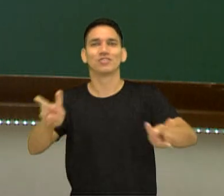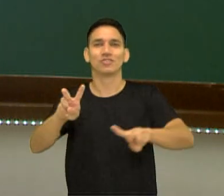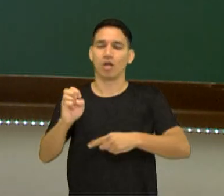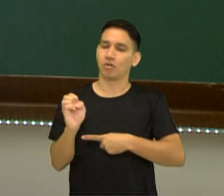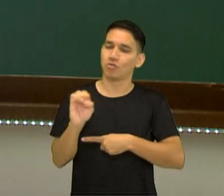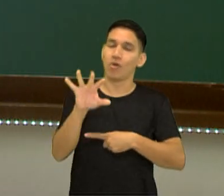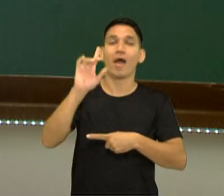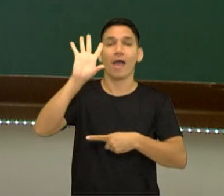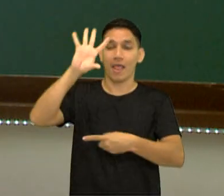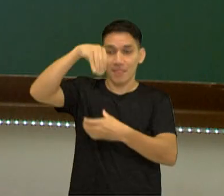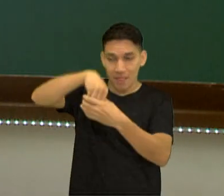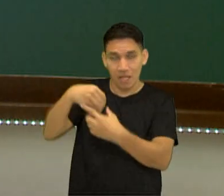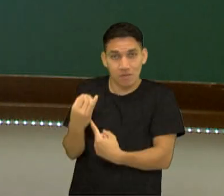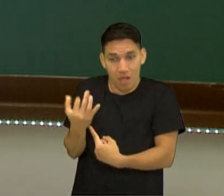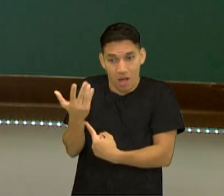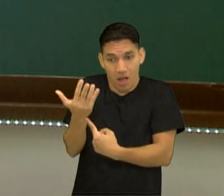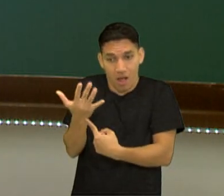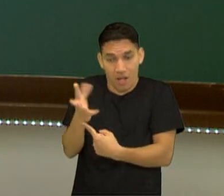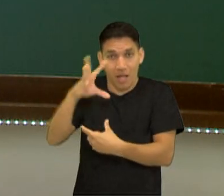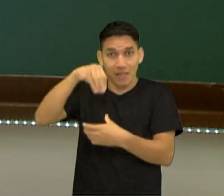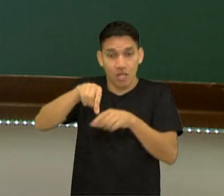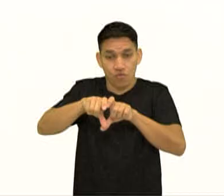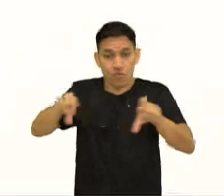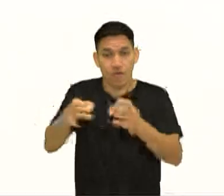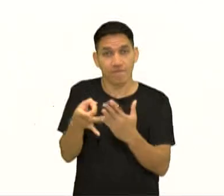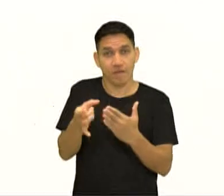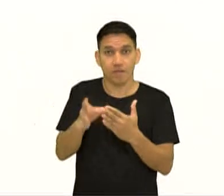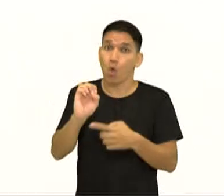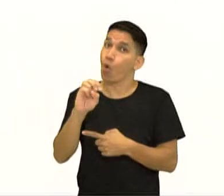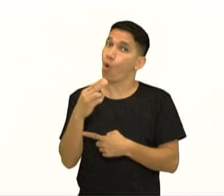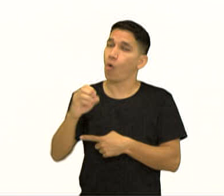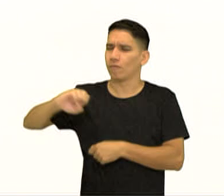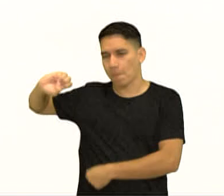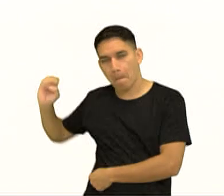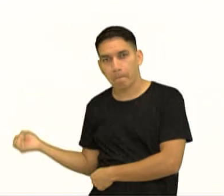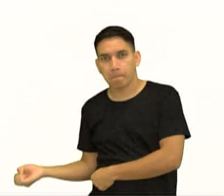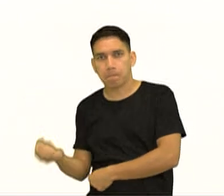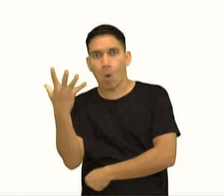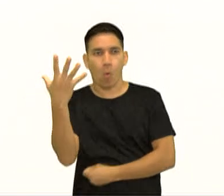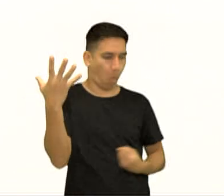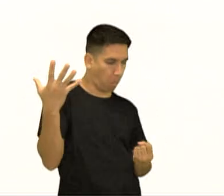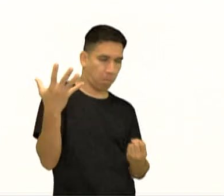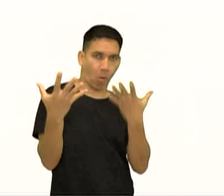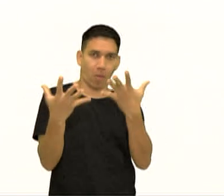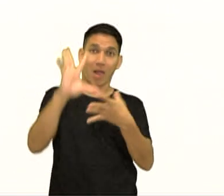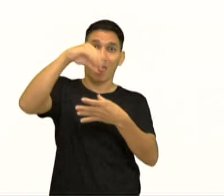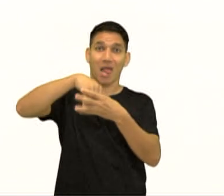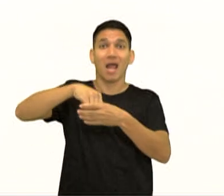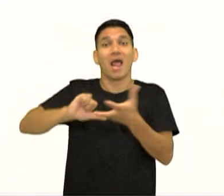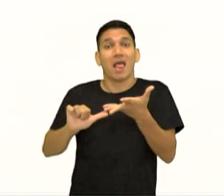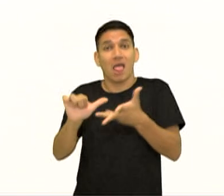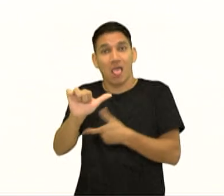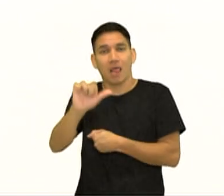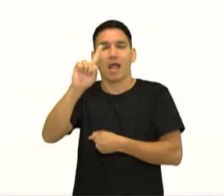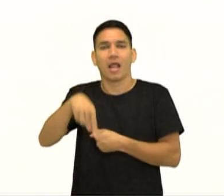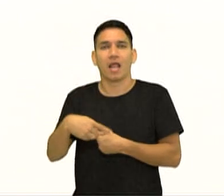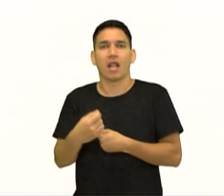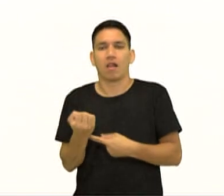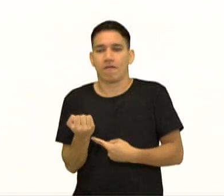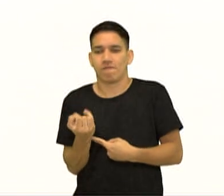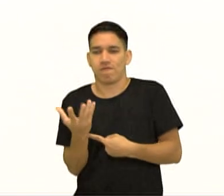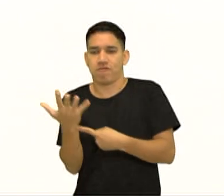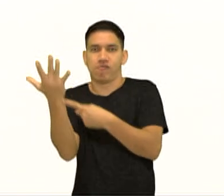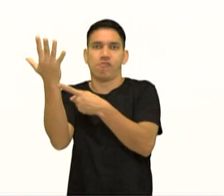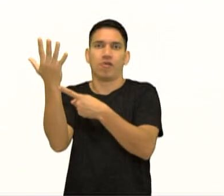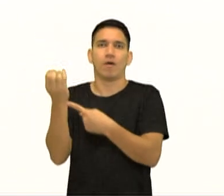gases que estão lá circulando dentro do vidro. Ou os fogos de artifício, que tem os seus elementos ali que são queimados, né? E na hora que ele queima